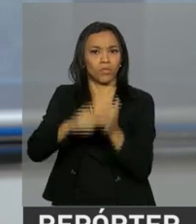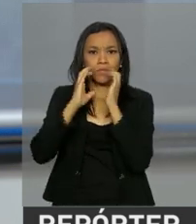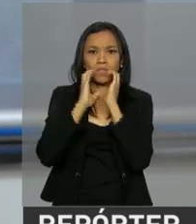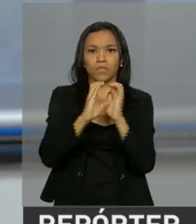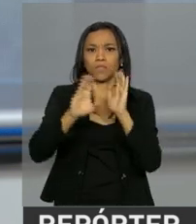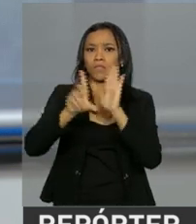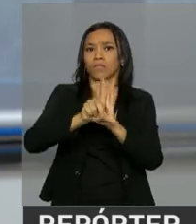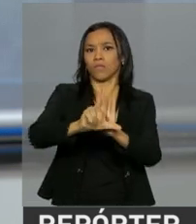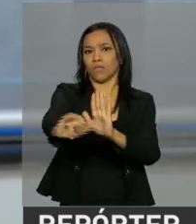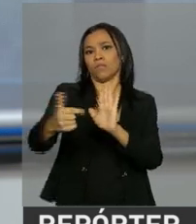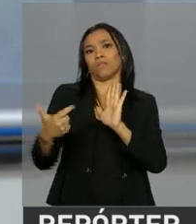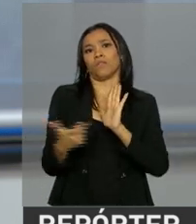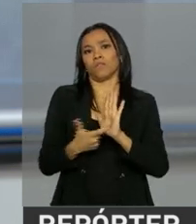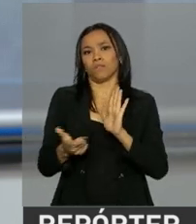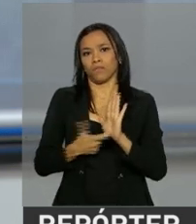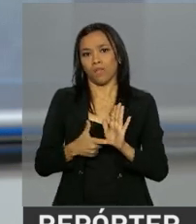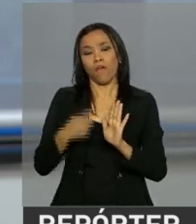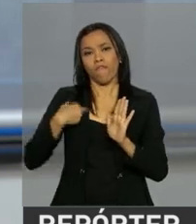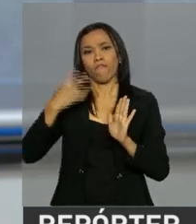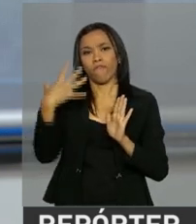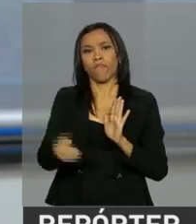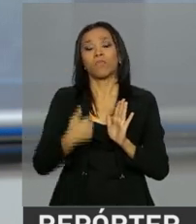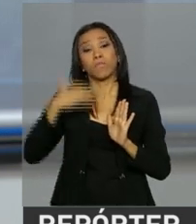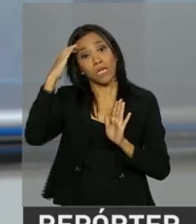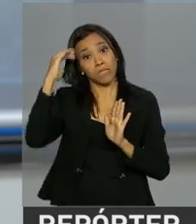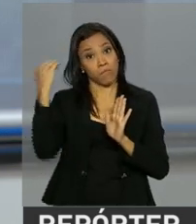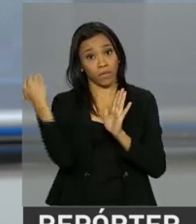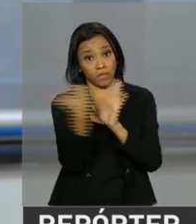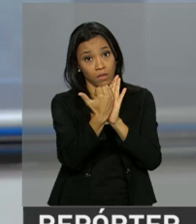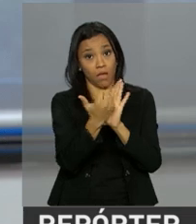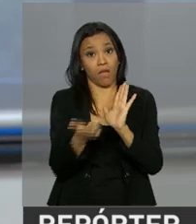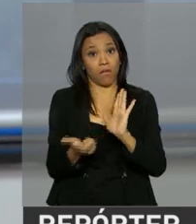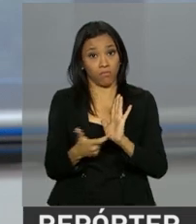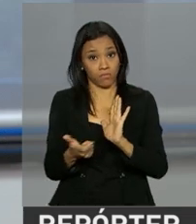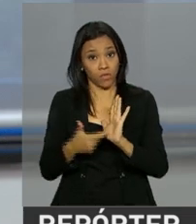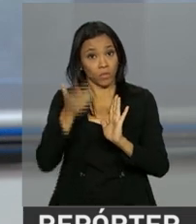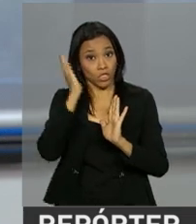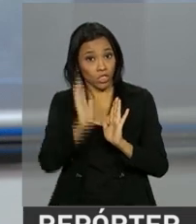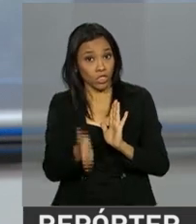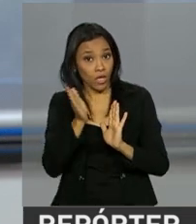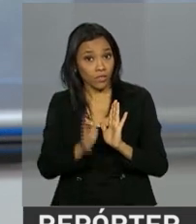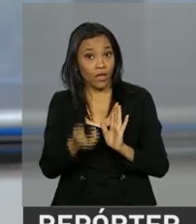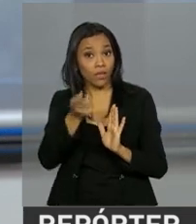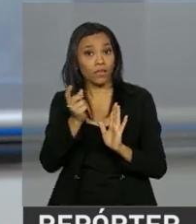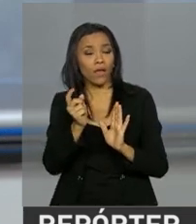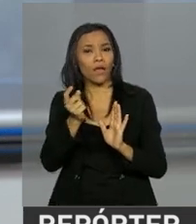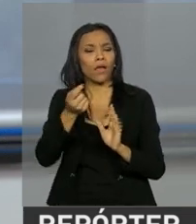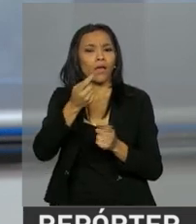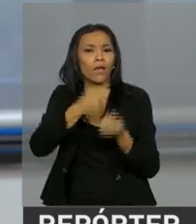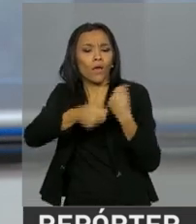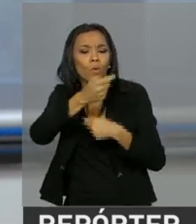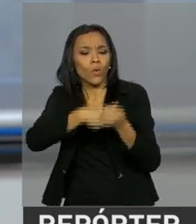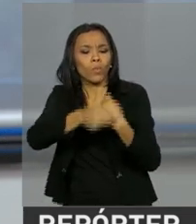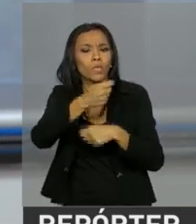vamos respeitar o que está consagrado na teoria econômica, que